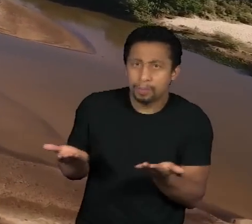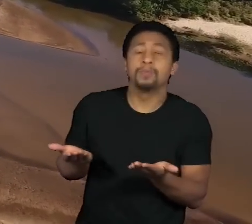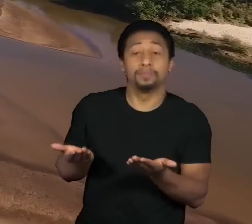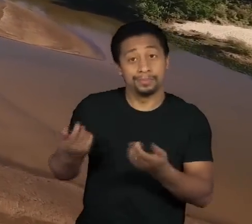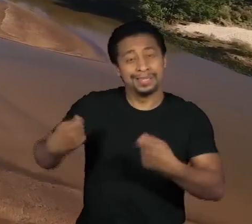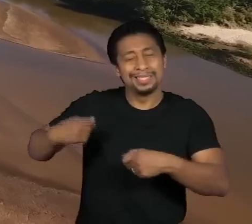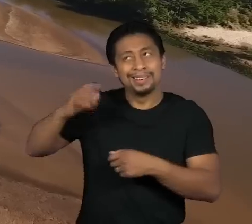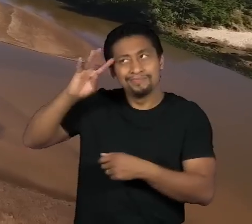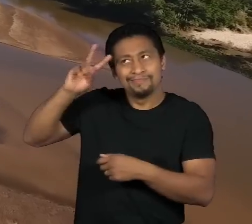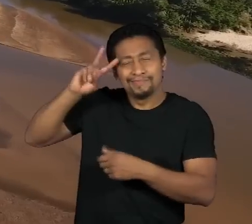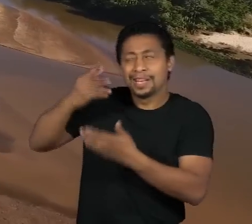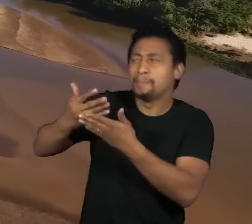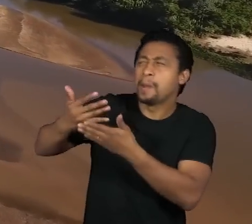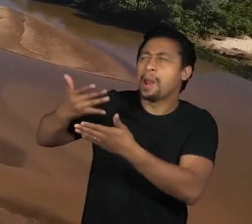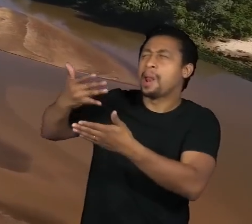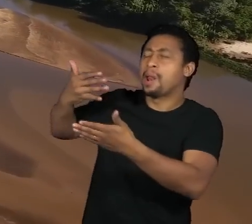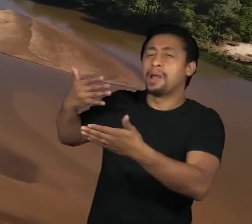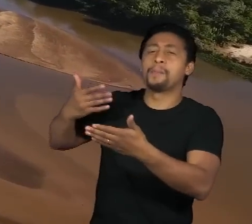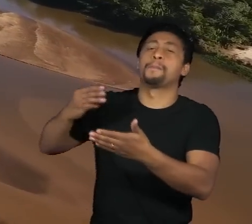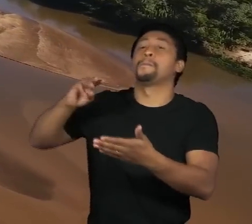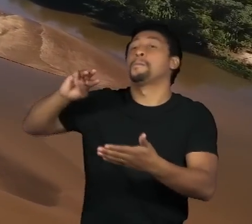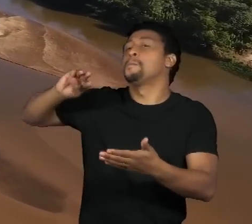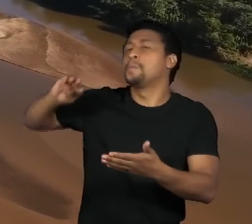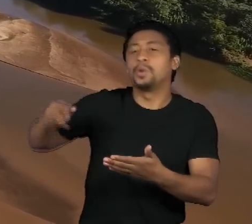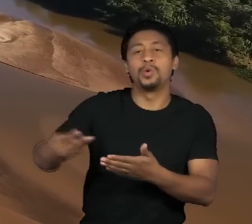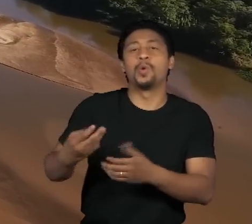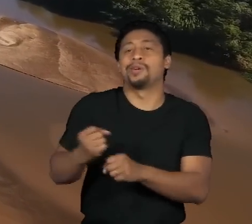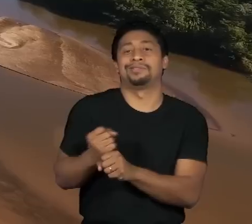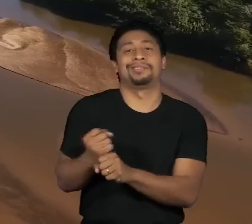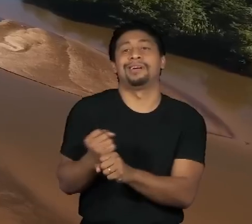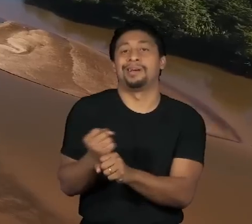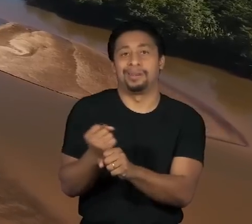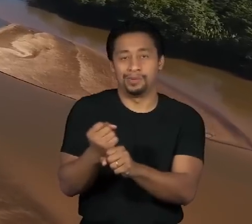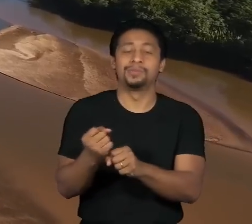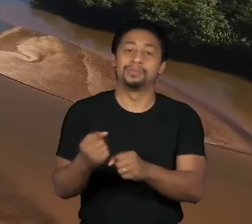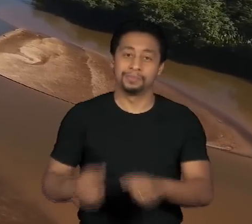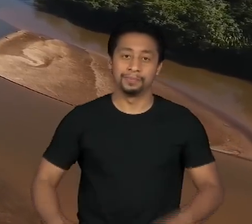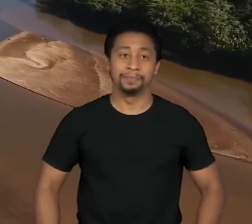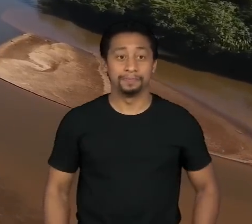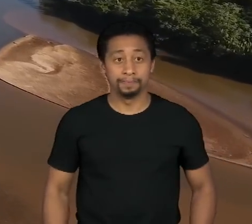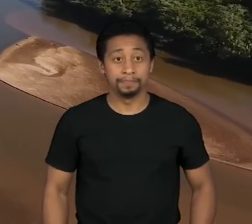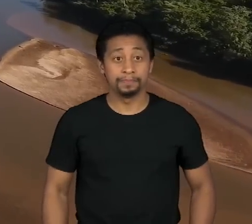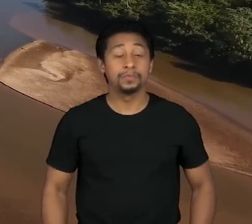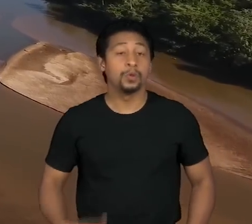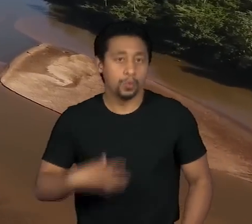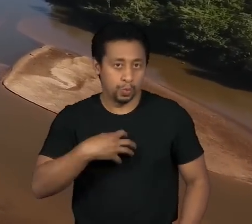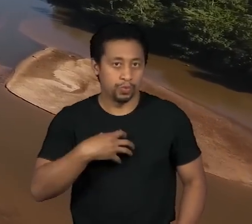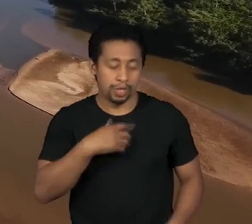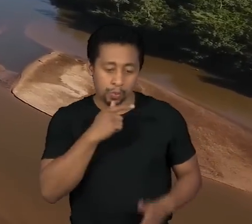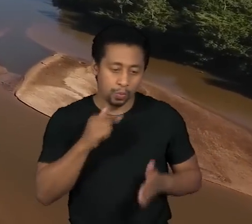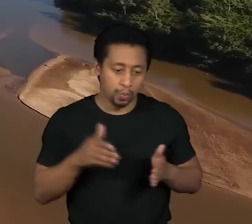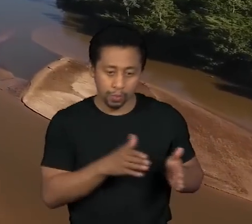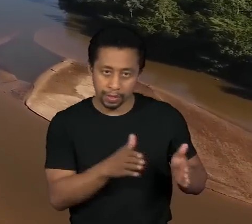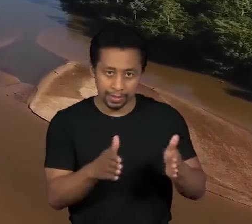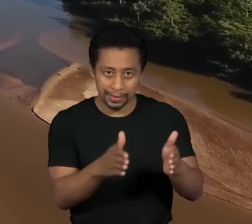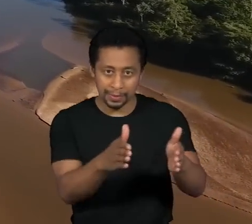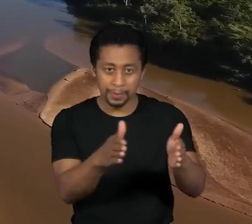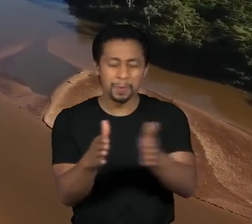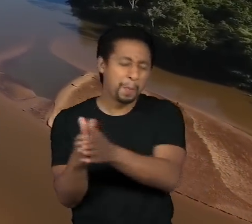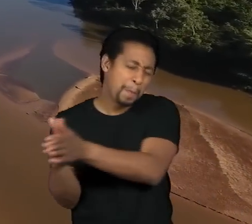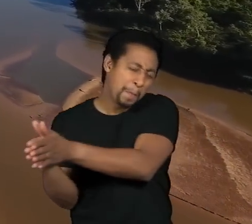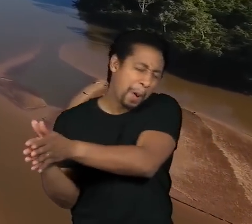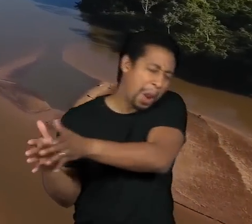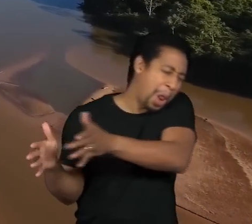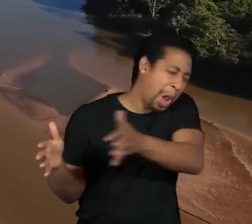anos. Existem formas que são autoafins, que a gente pode dizer, são formas parecidas entre elas, né, em escalas